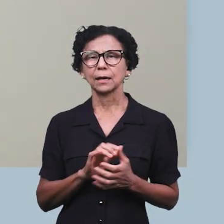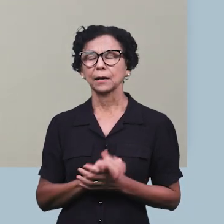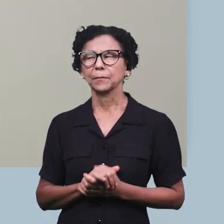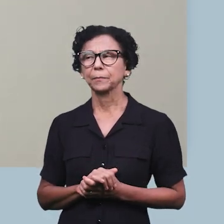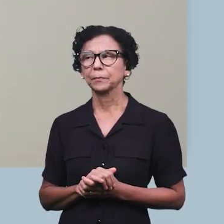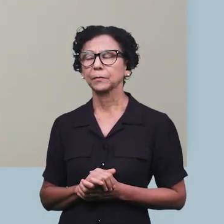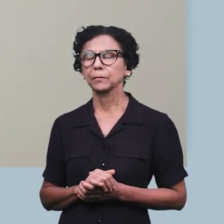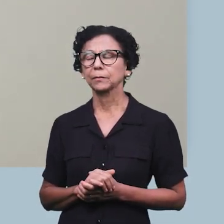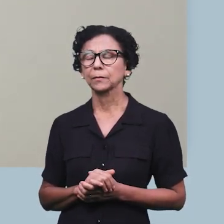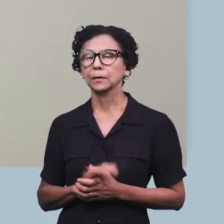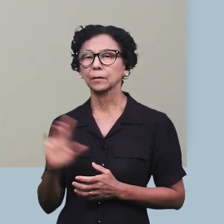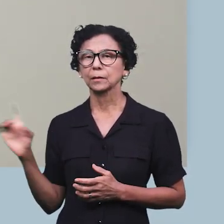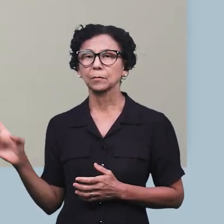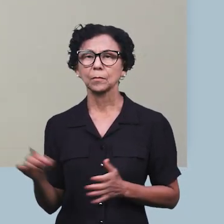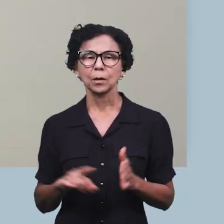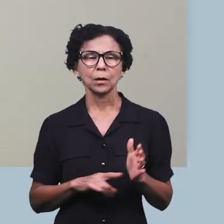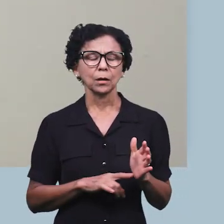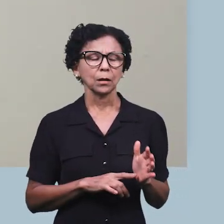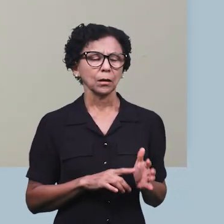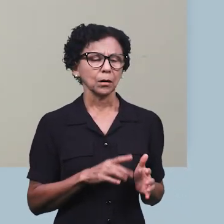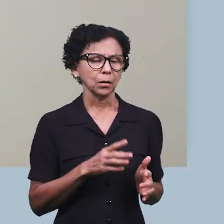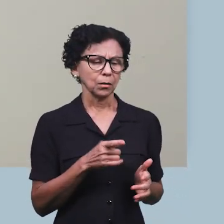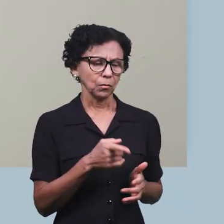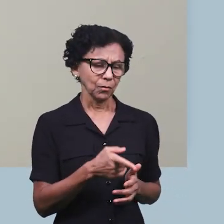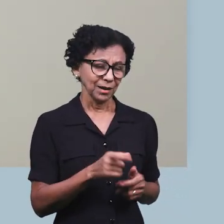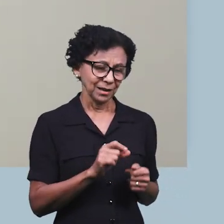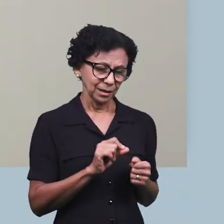por que você não fez quando eu te pedi?